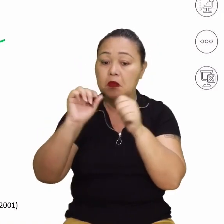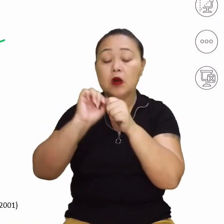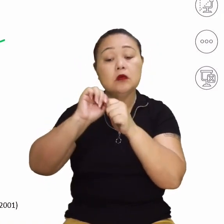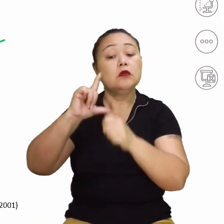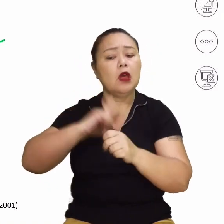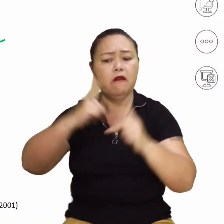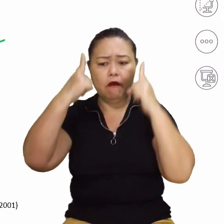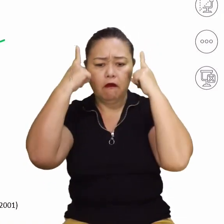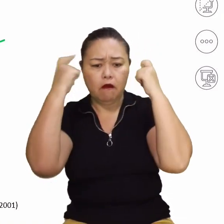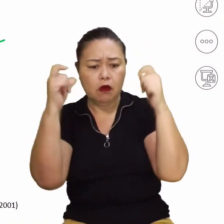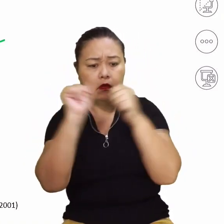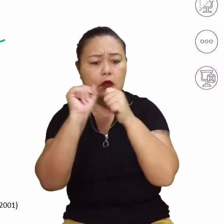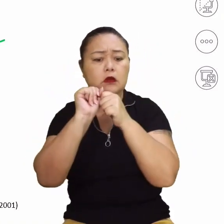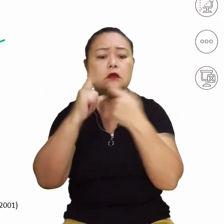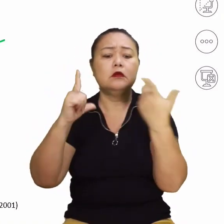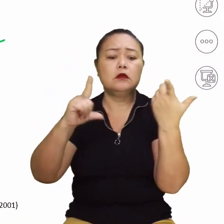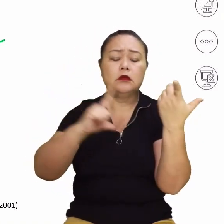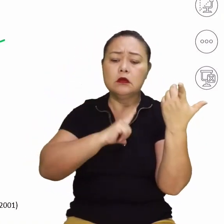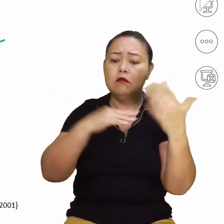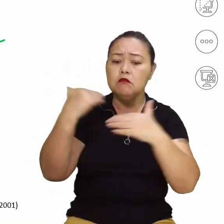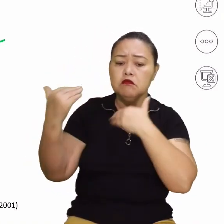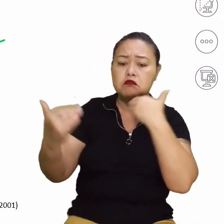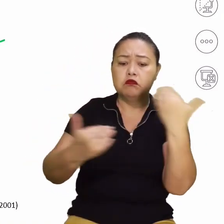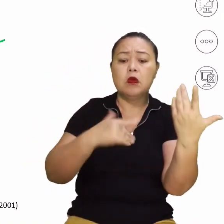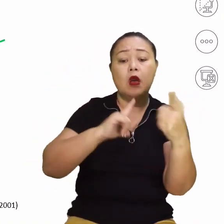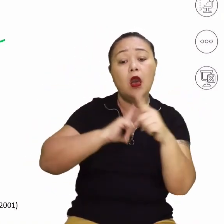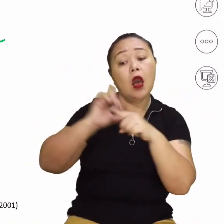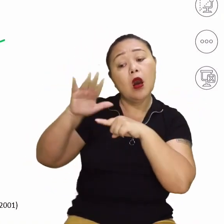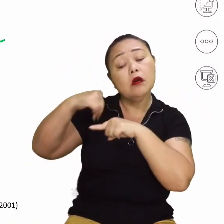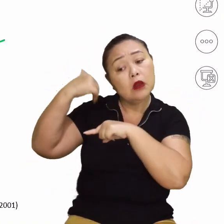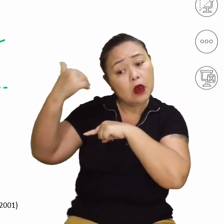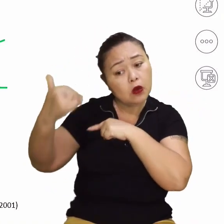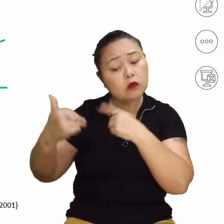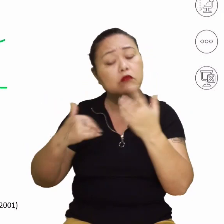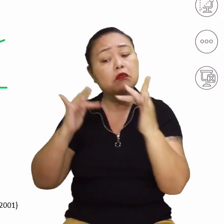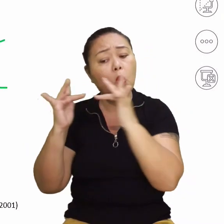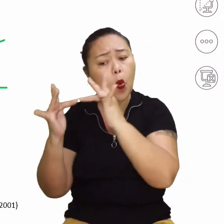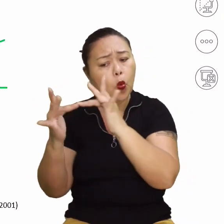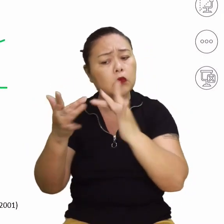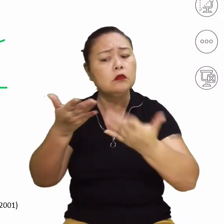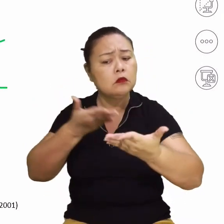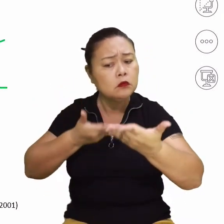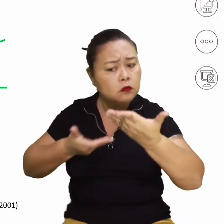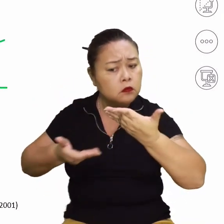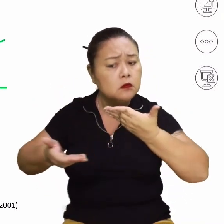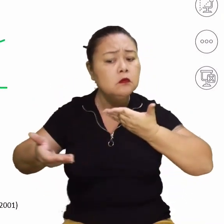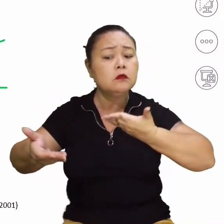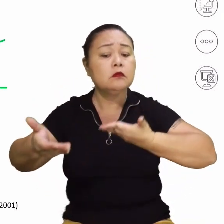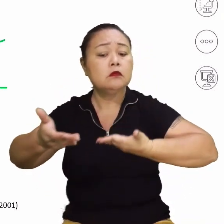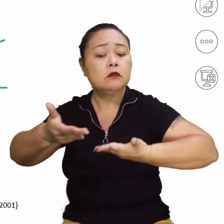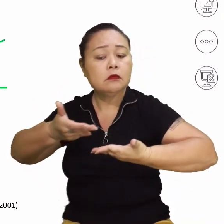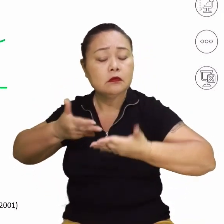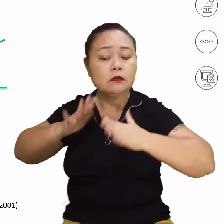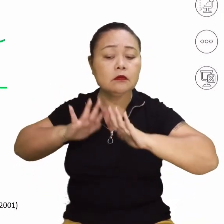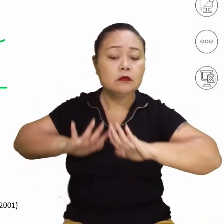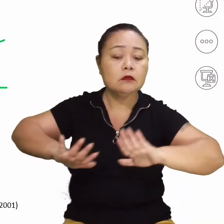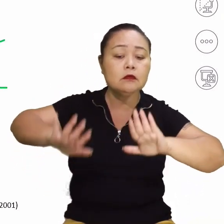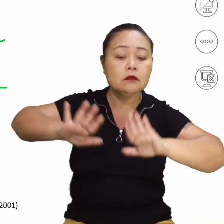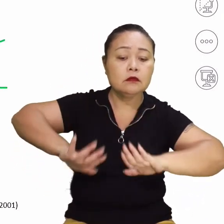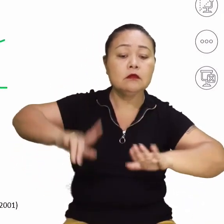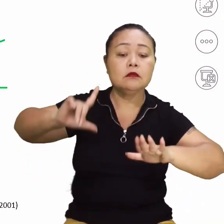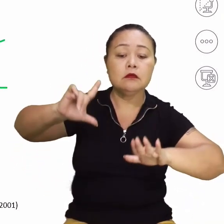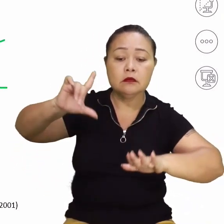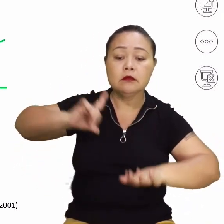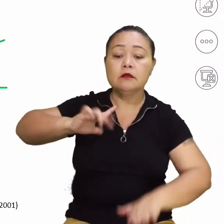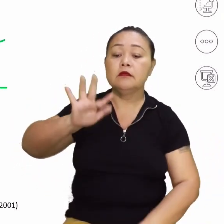houveram outros contactos amistosos e se deram a partir de 1968 pela Funai com o objetivo de contactar